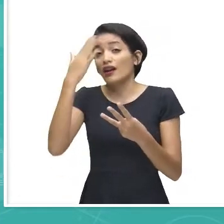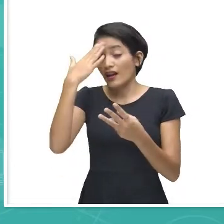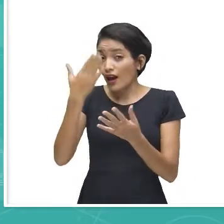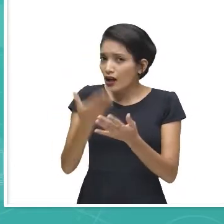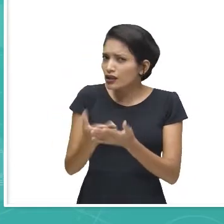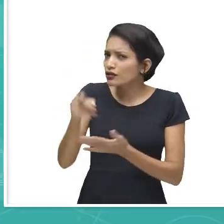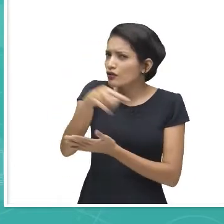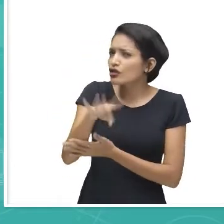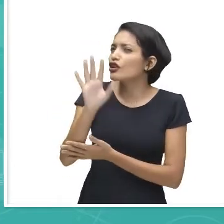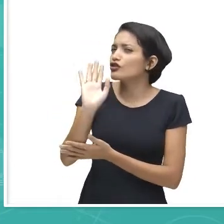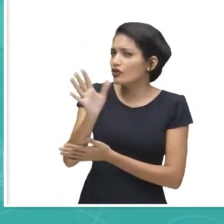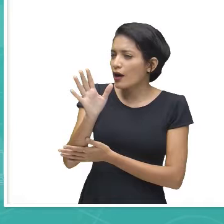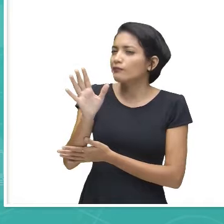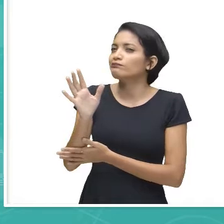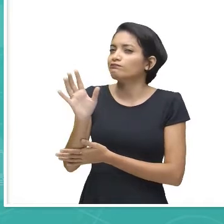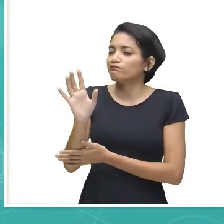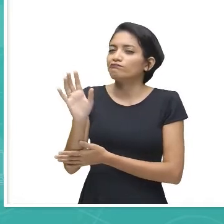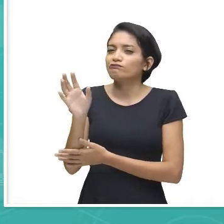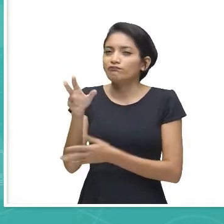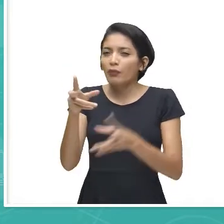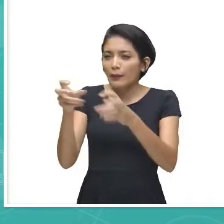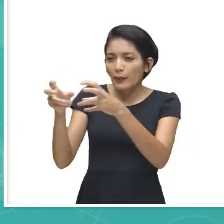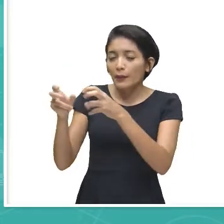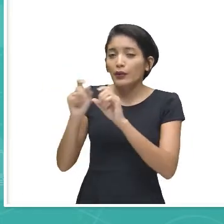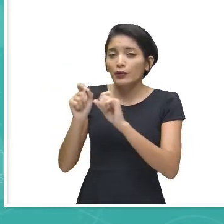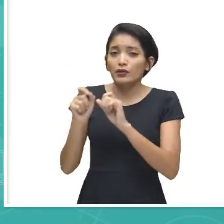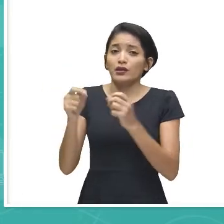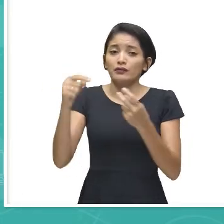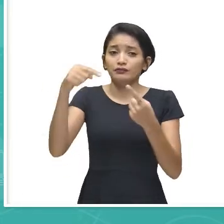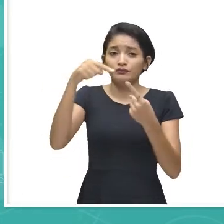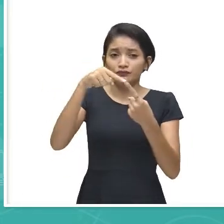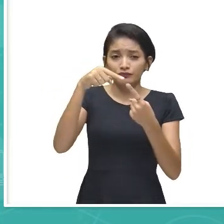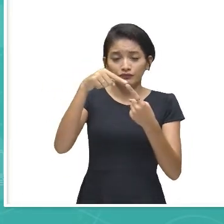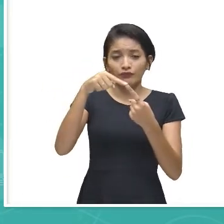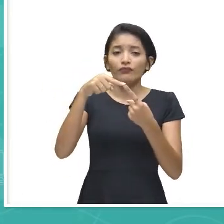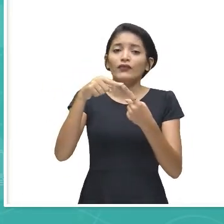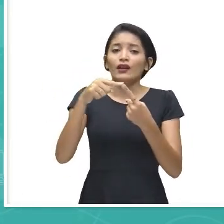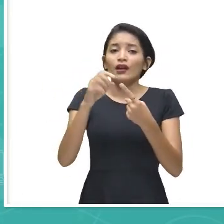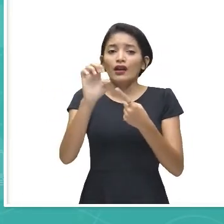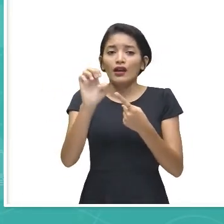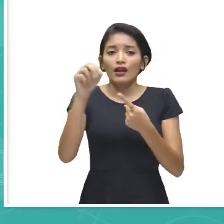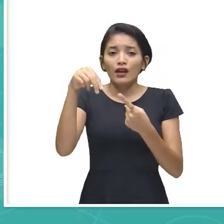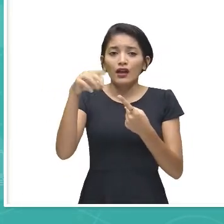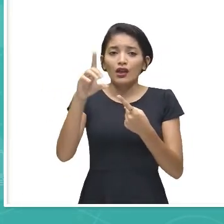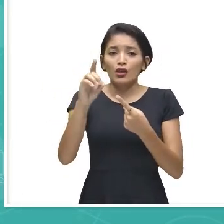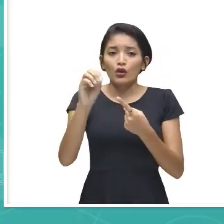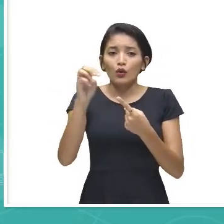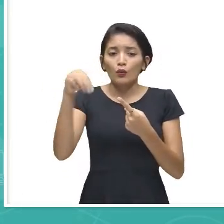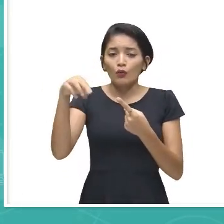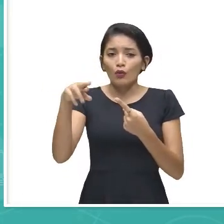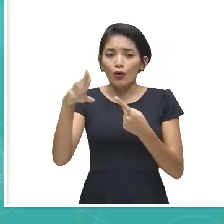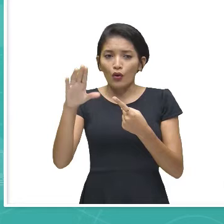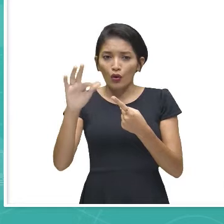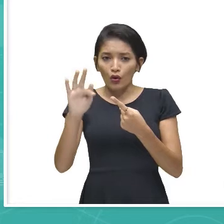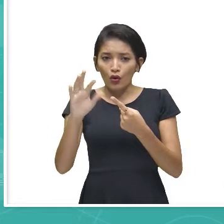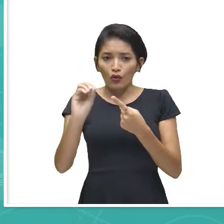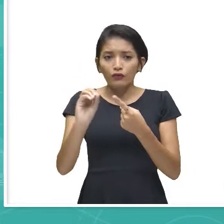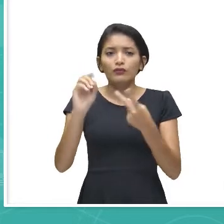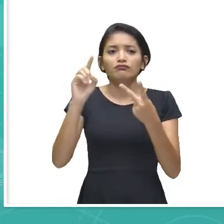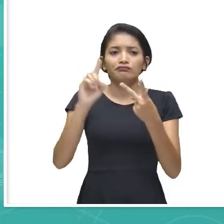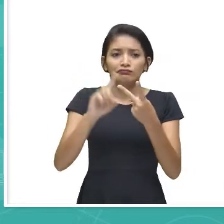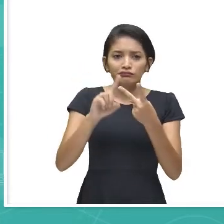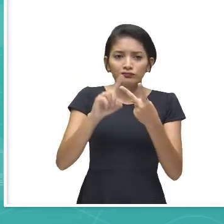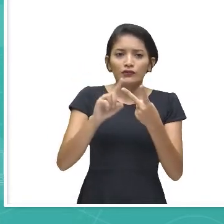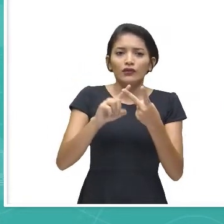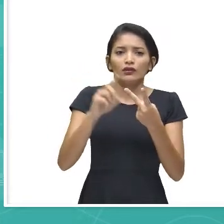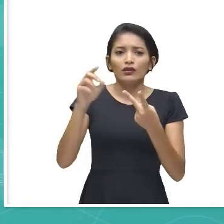vocês já ouviram falar, que é o endomorfo, o mesomorfo e o ectomorfo. Vamos ver cada um